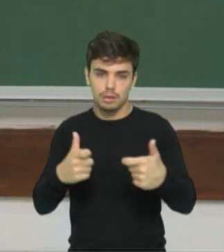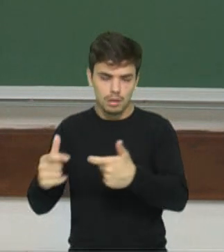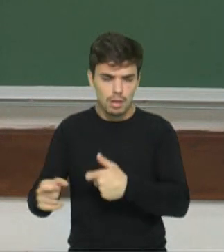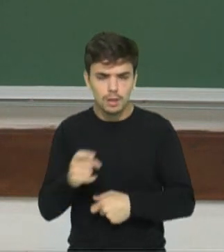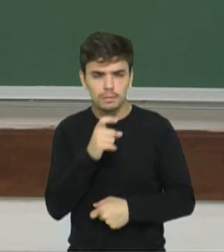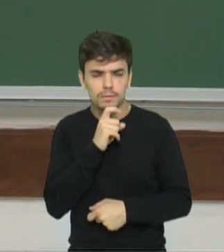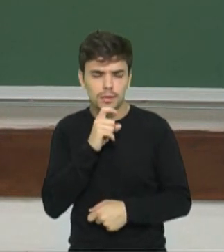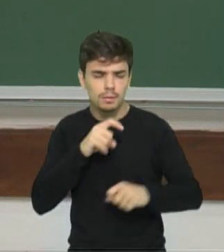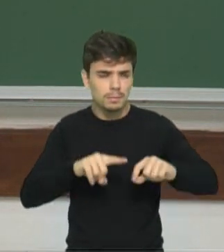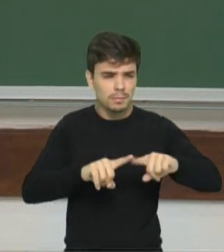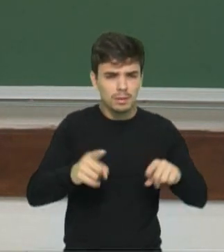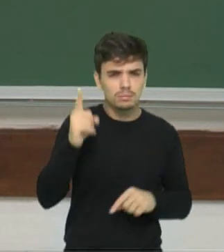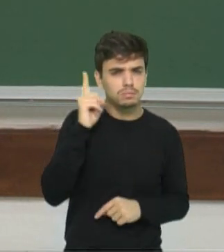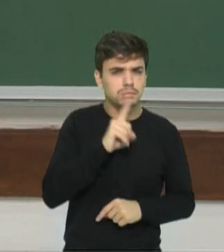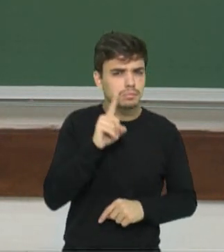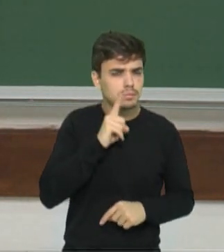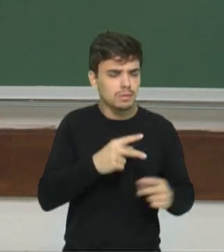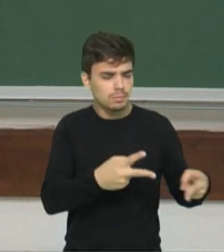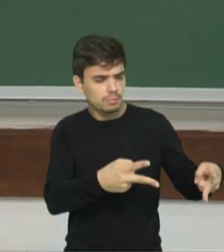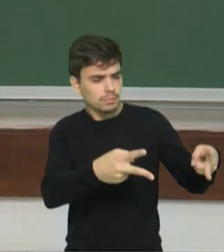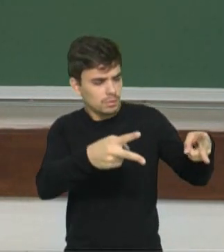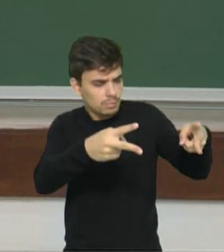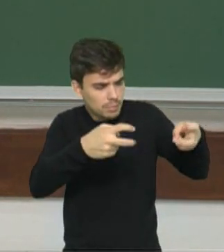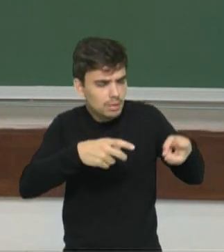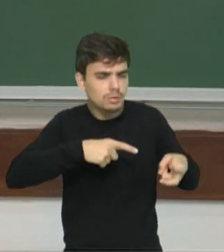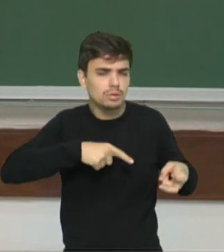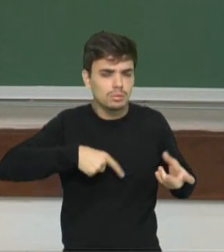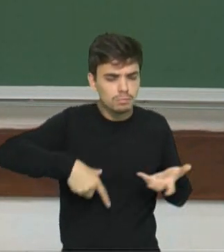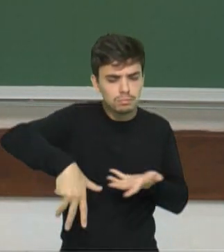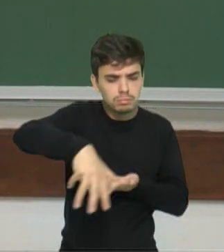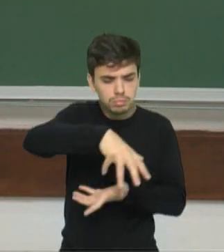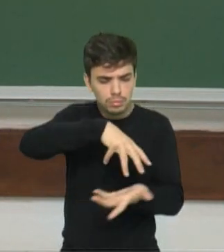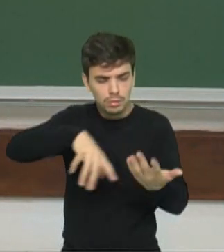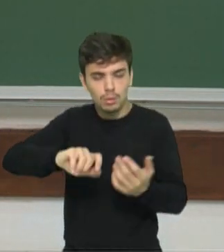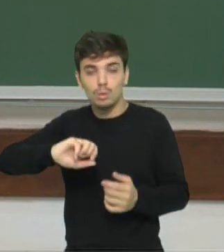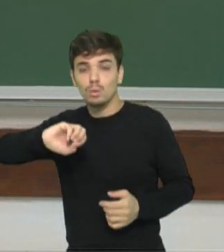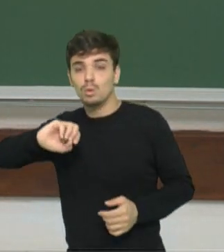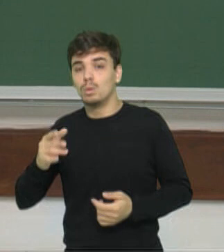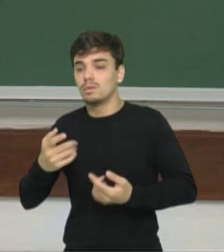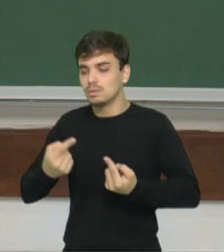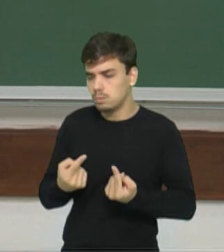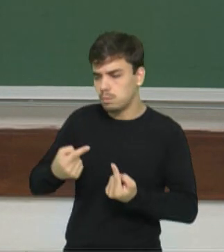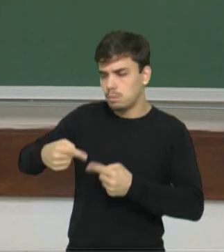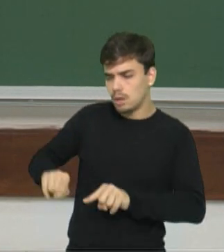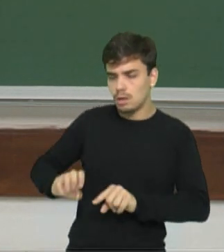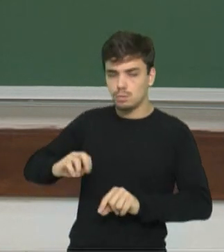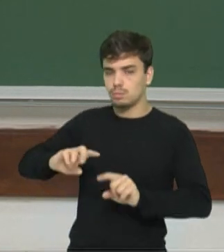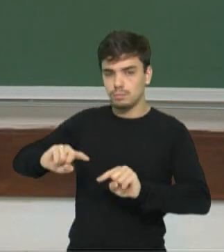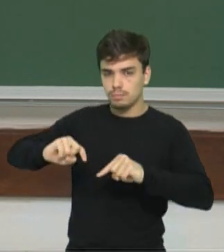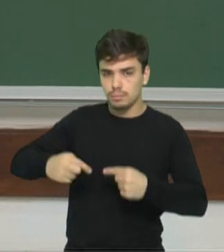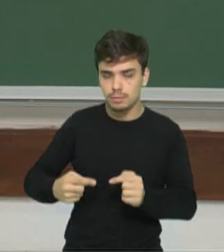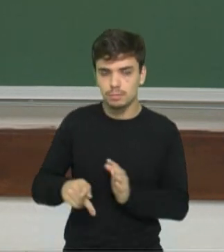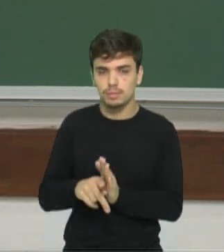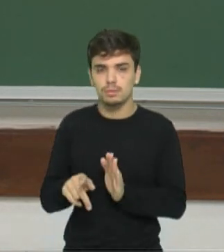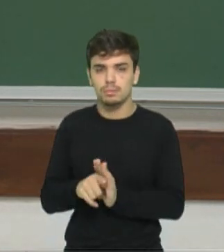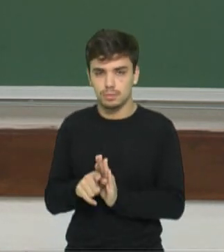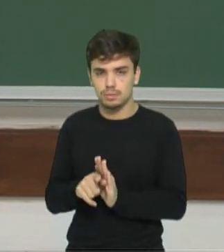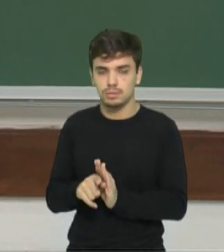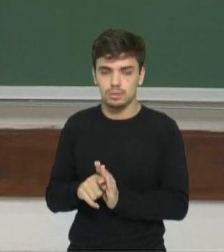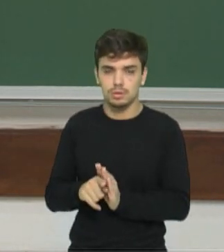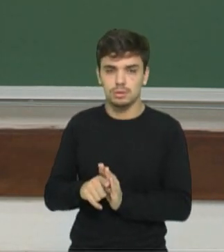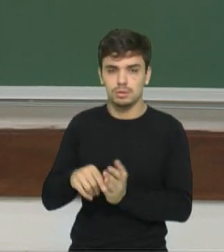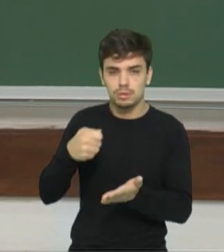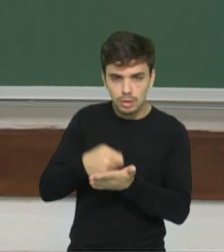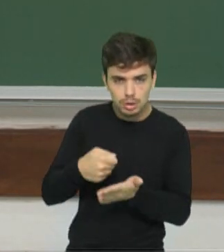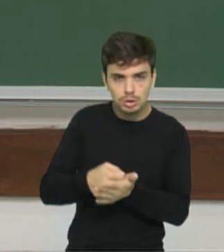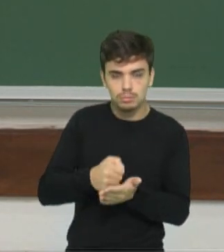Unidos percebiam uma movimentação ou talvez uma possível ameaça dos regimes socialistas, eles